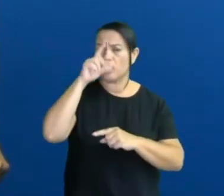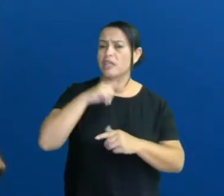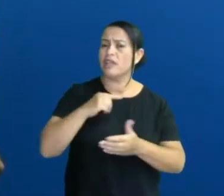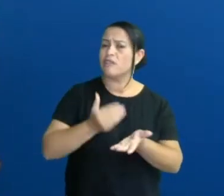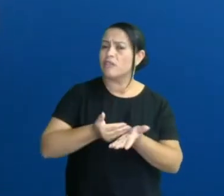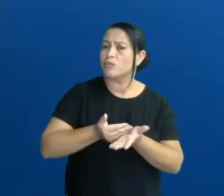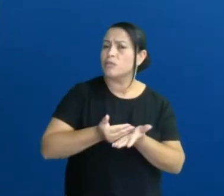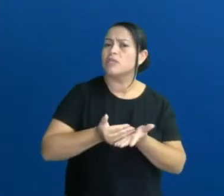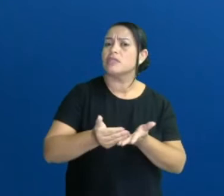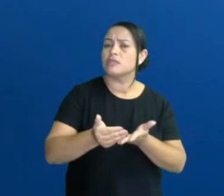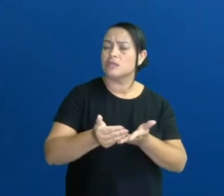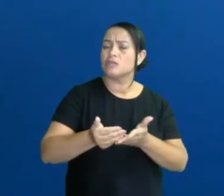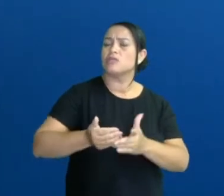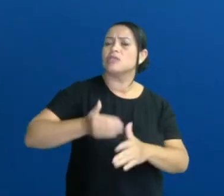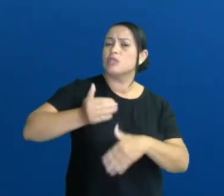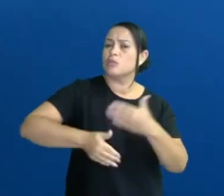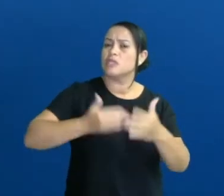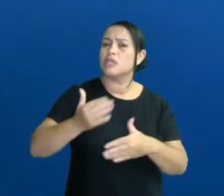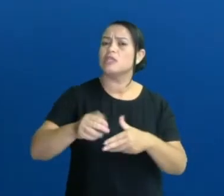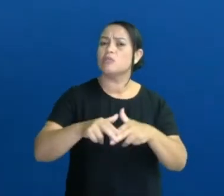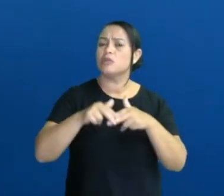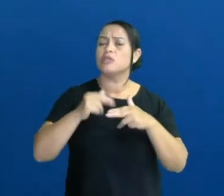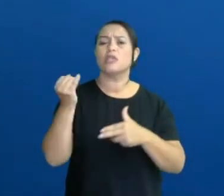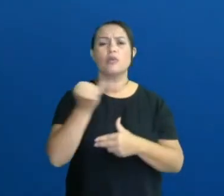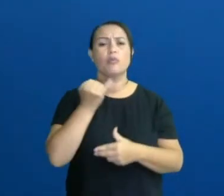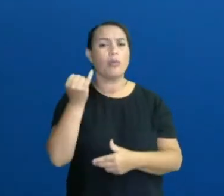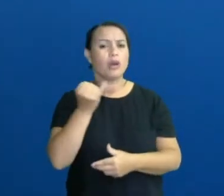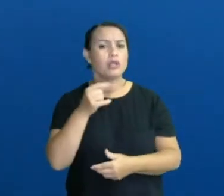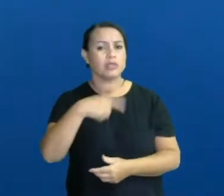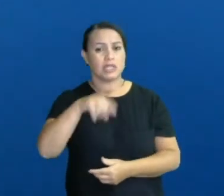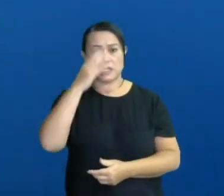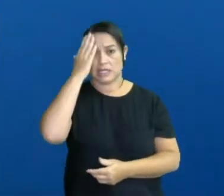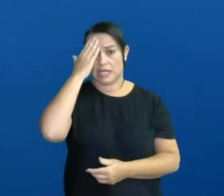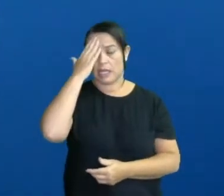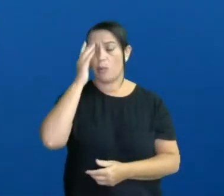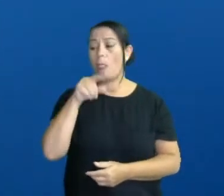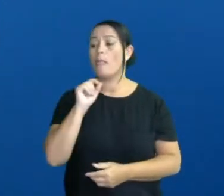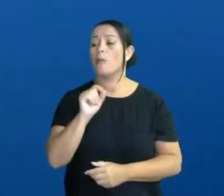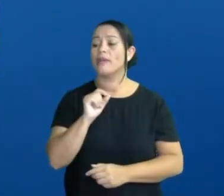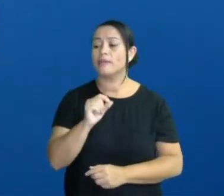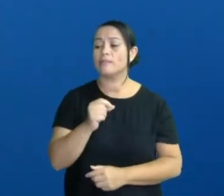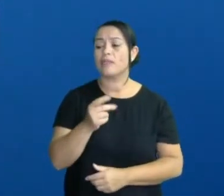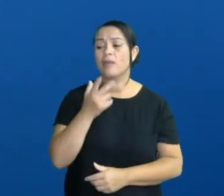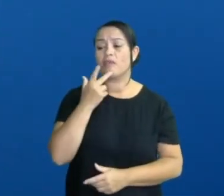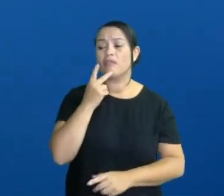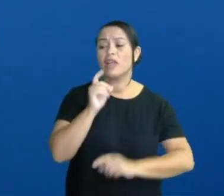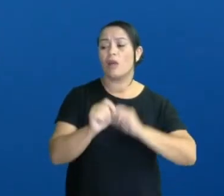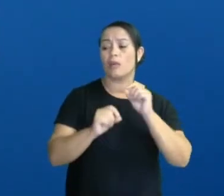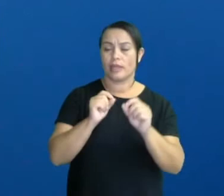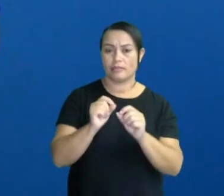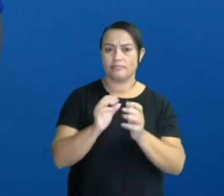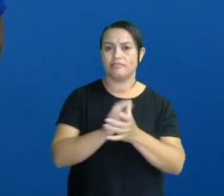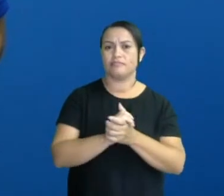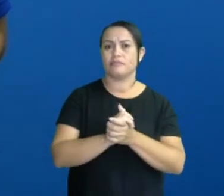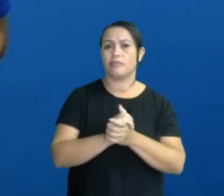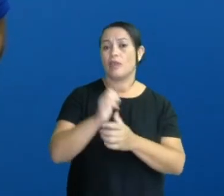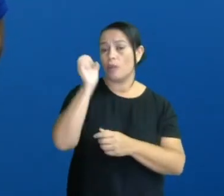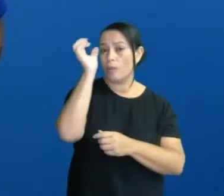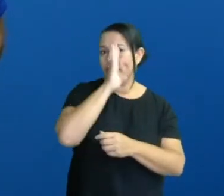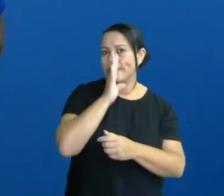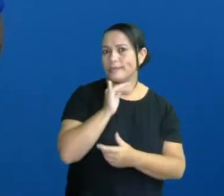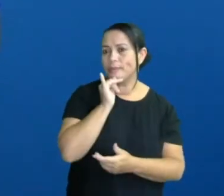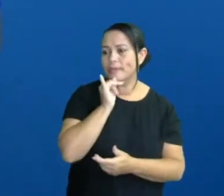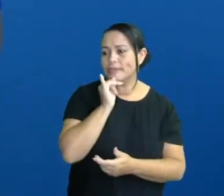isso é importante a gente saber. Aí só abrir um parêntese aqui. Então, quer dizer com isso que o Brasil,